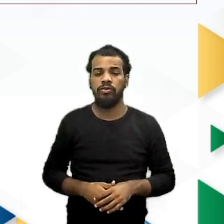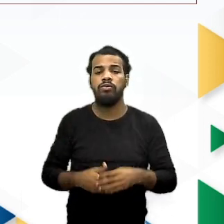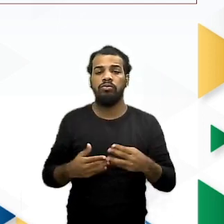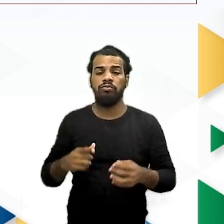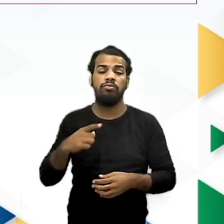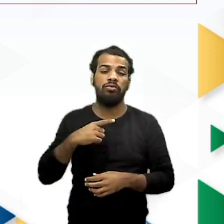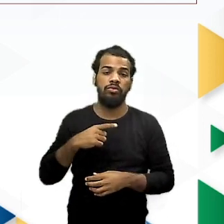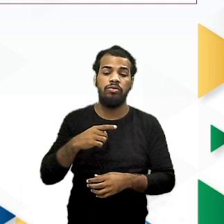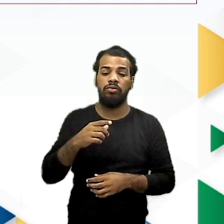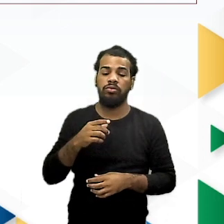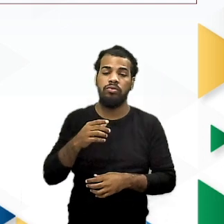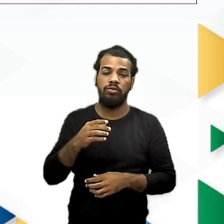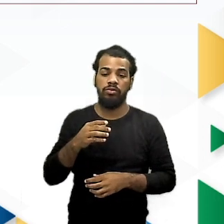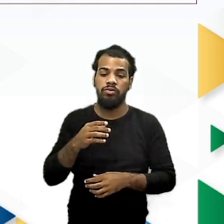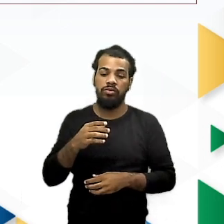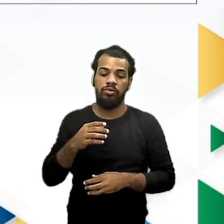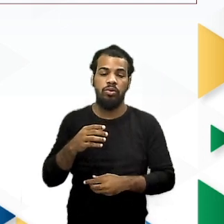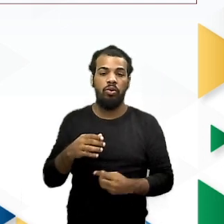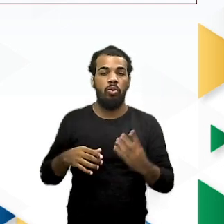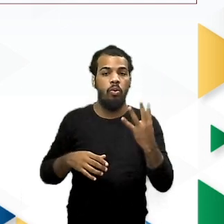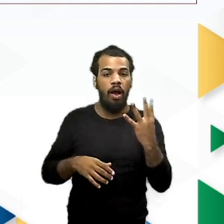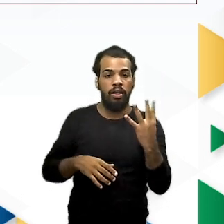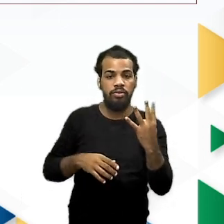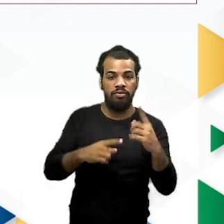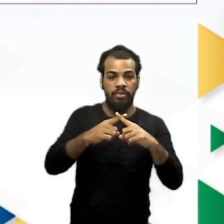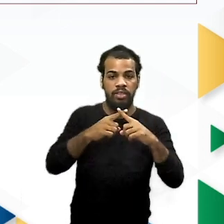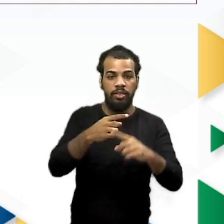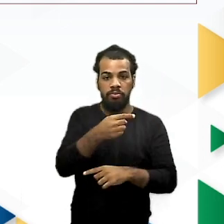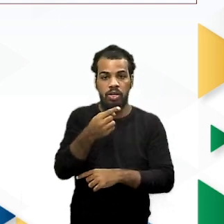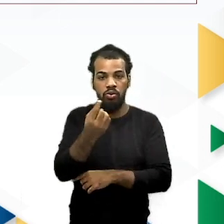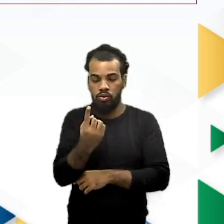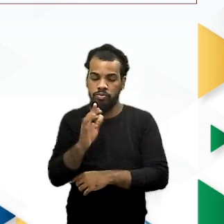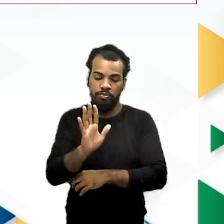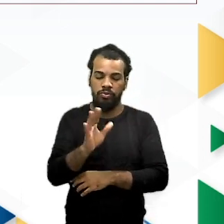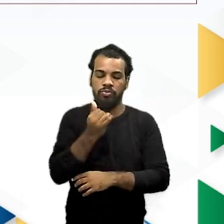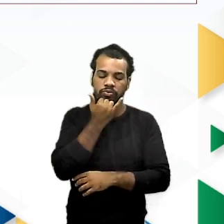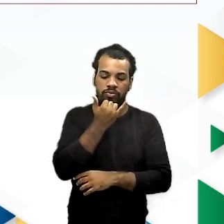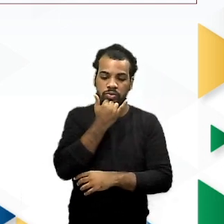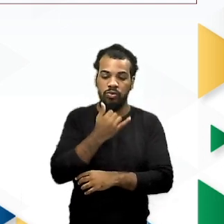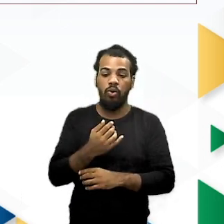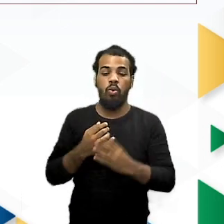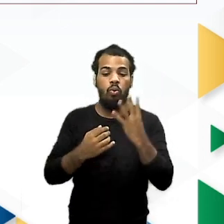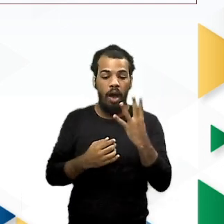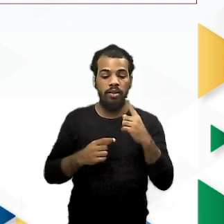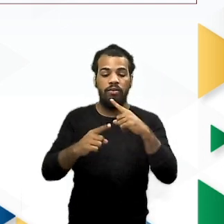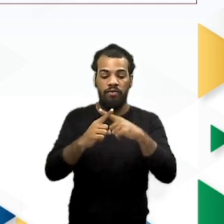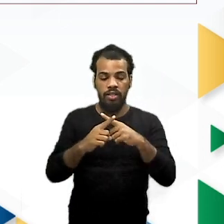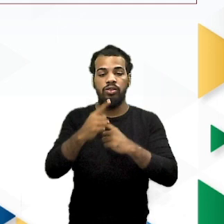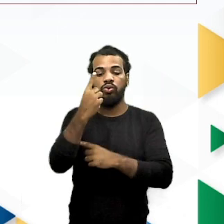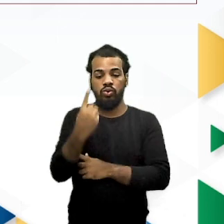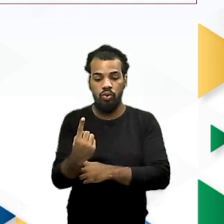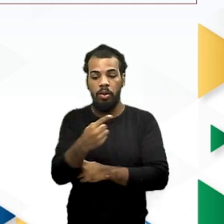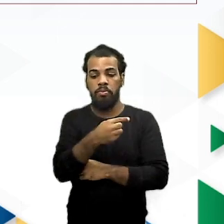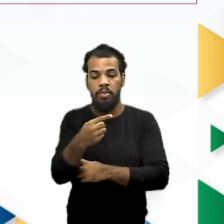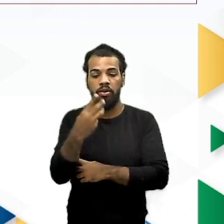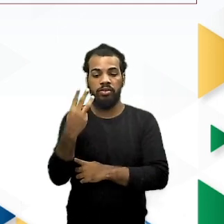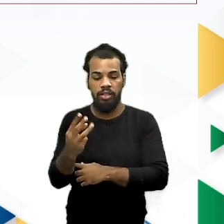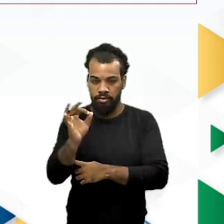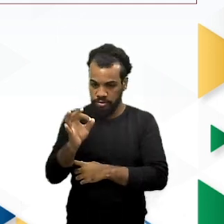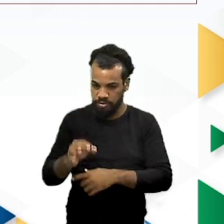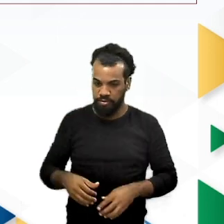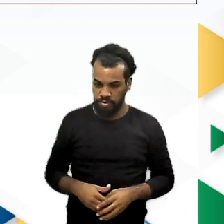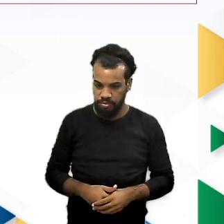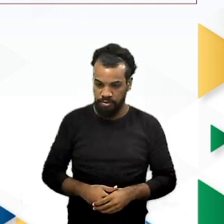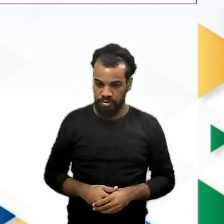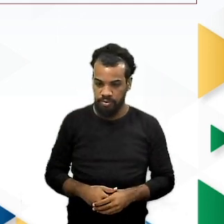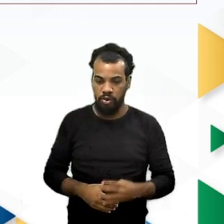ter 4 vezes menos 1, 4 vezes 1 menos 3, tá? 4 menos